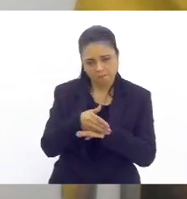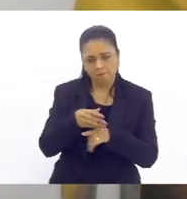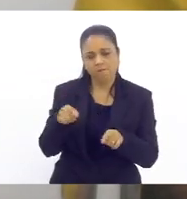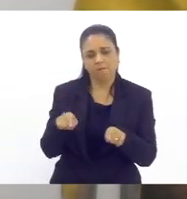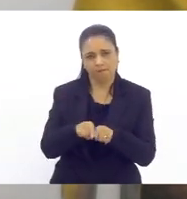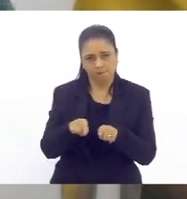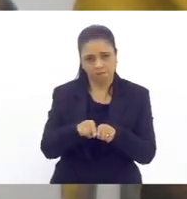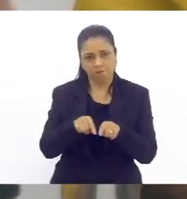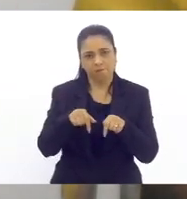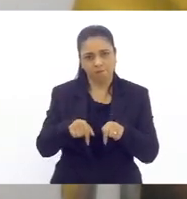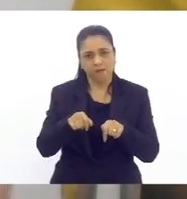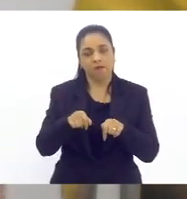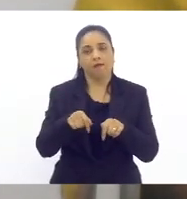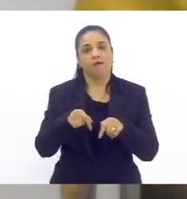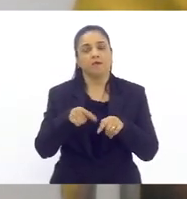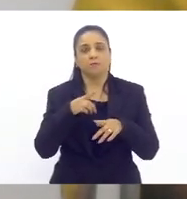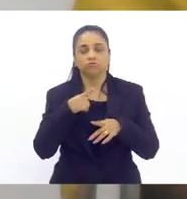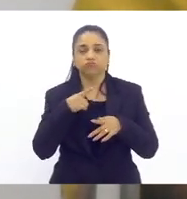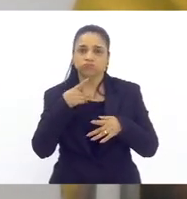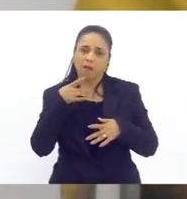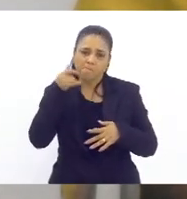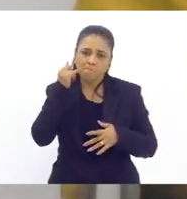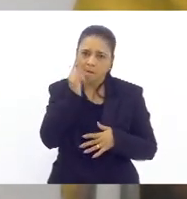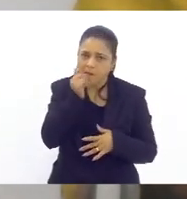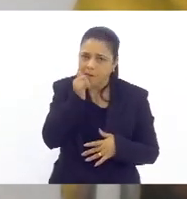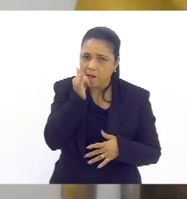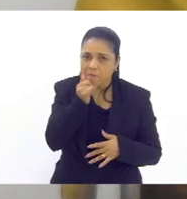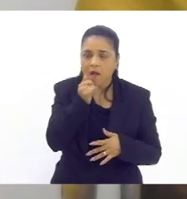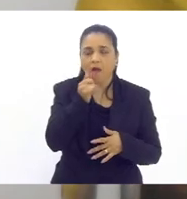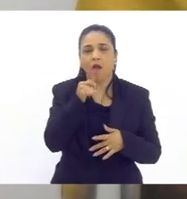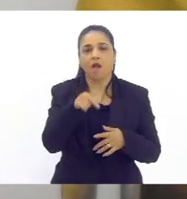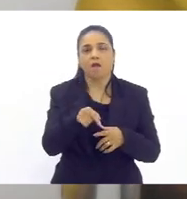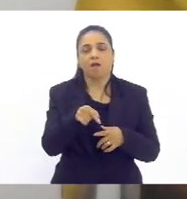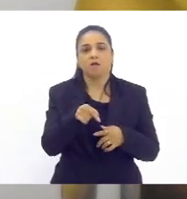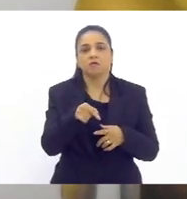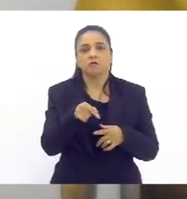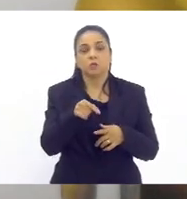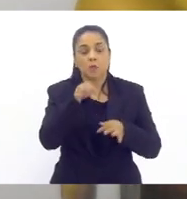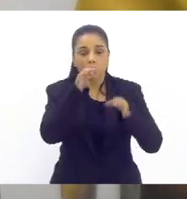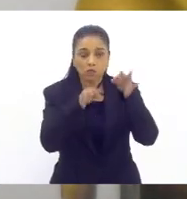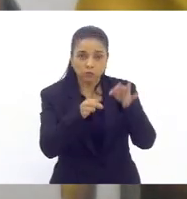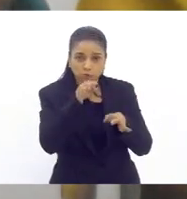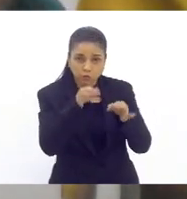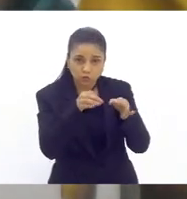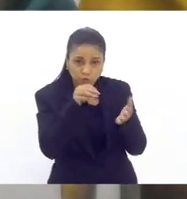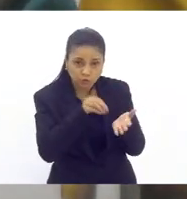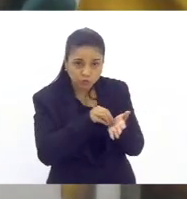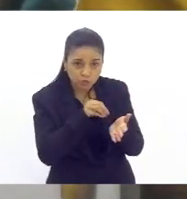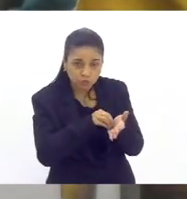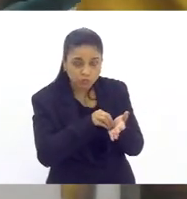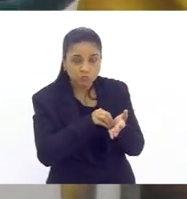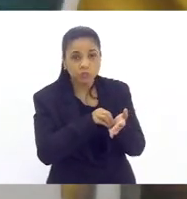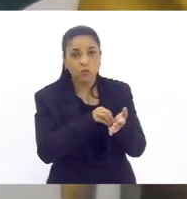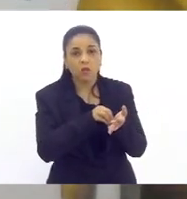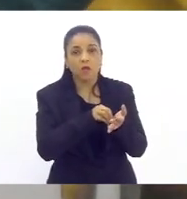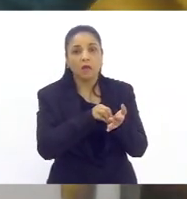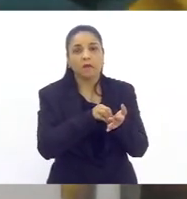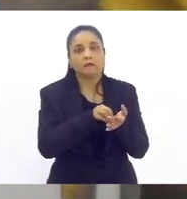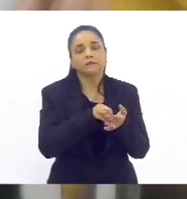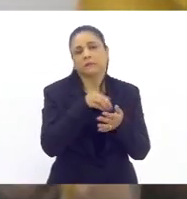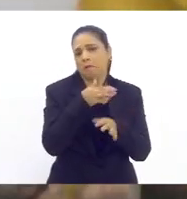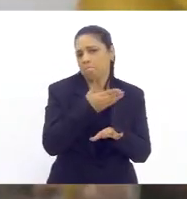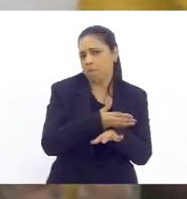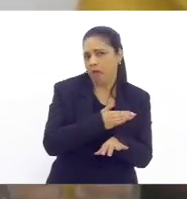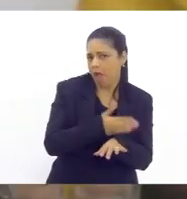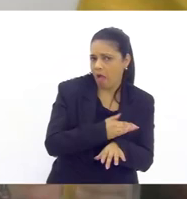se pronuncia sobre as questões aqui levantadas das injustiças seja da prática